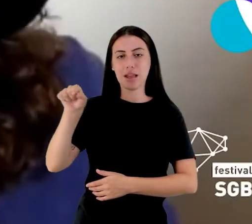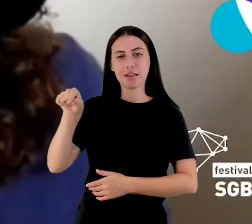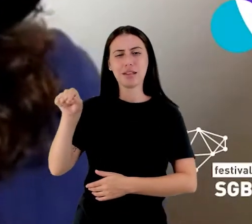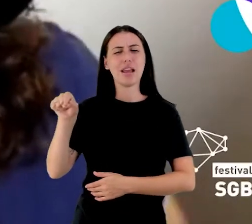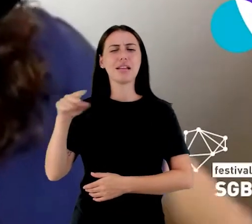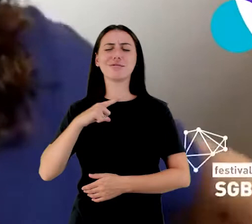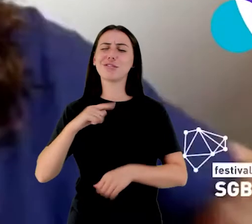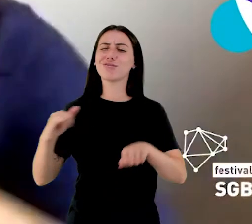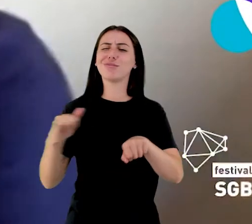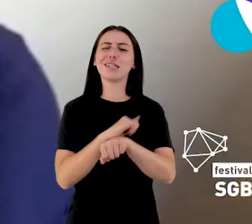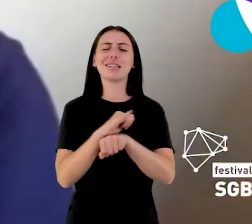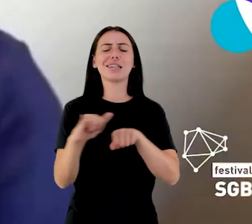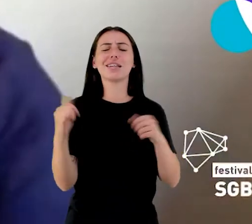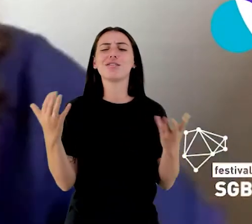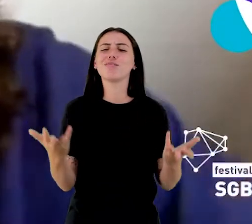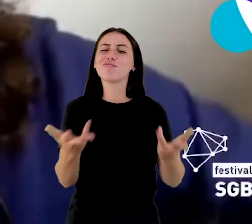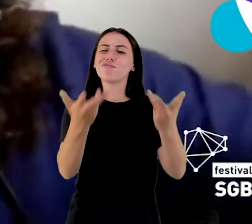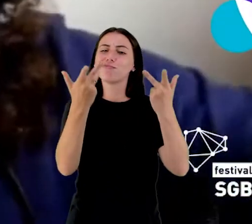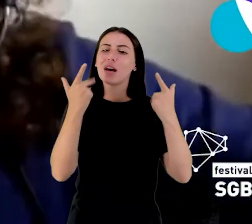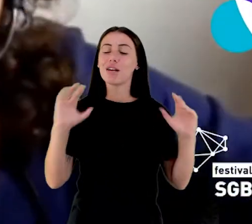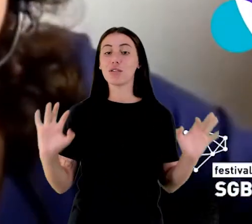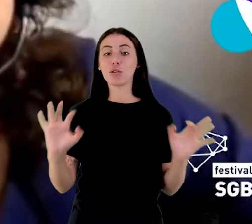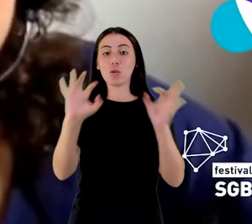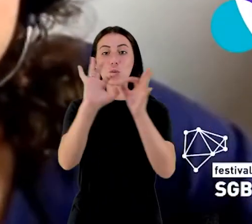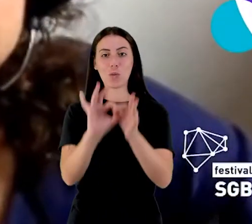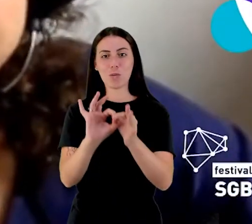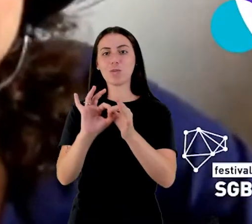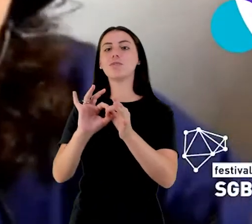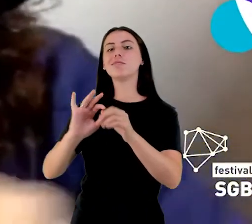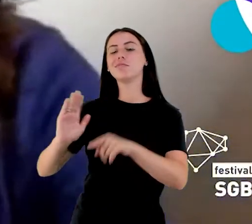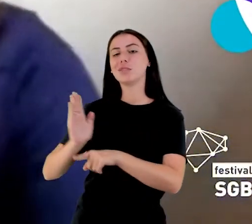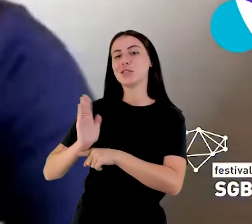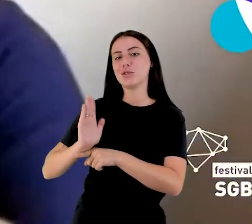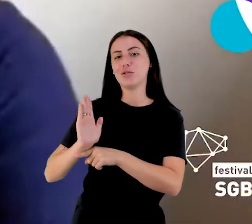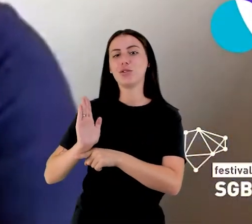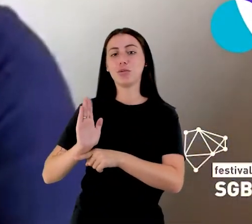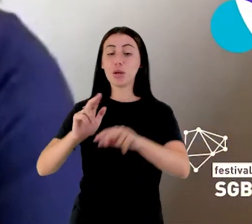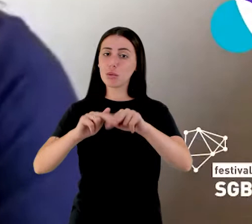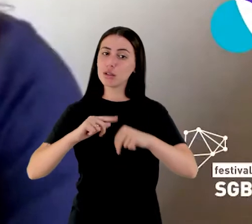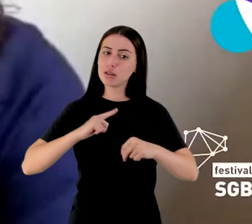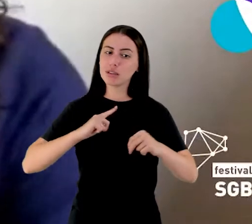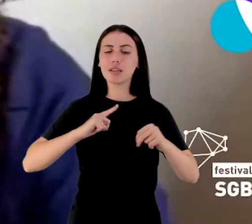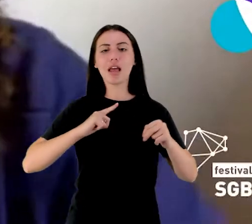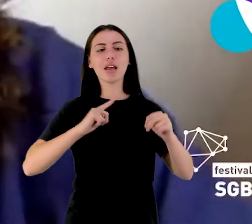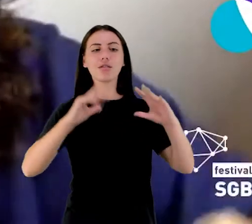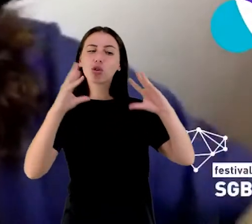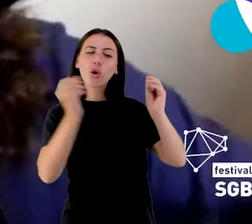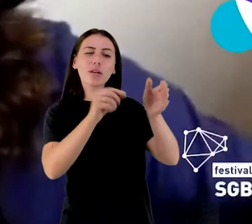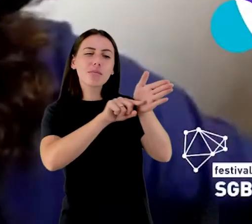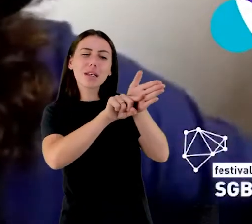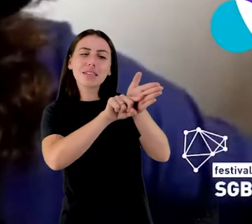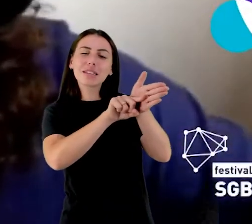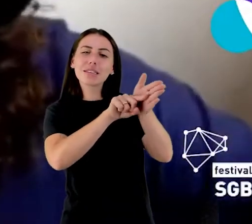construção de parceria, isso também foi retroalimentando as redes sociais. Isso também foi retroalimentando a